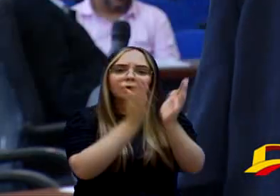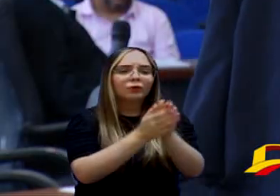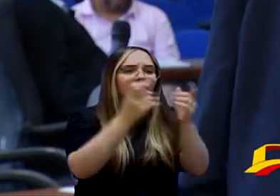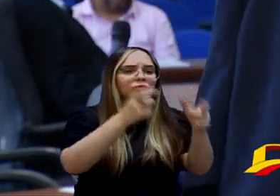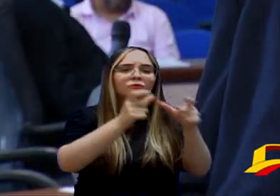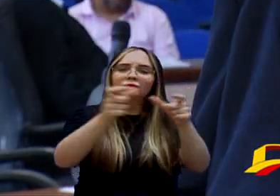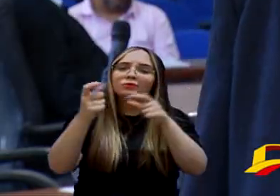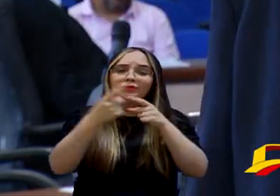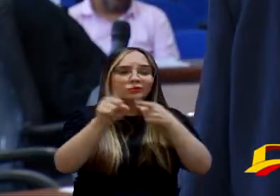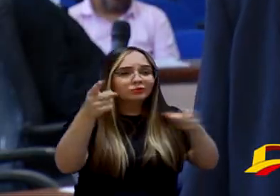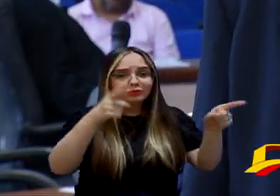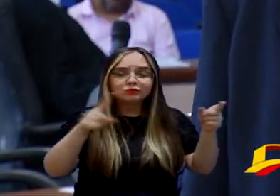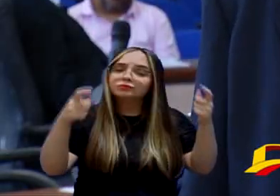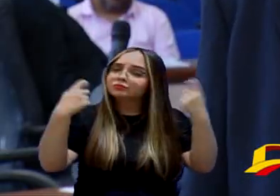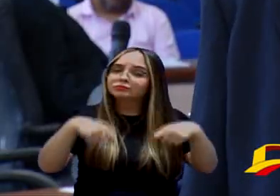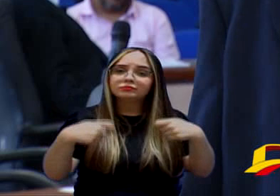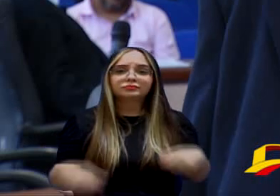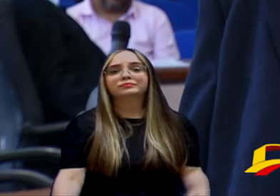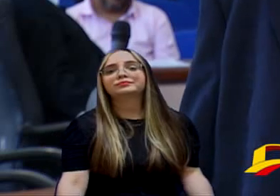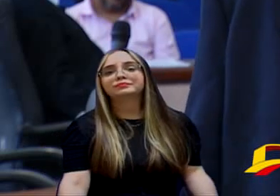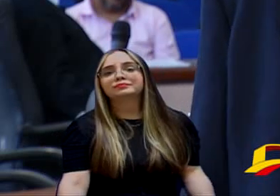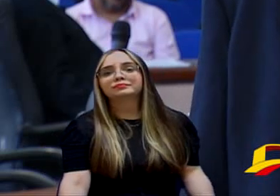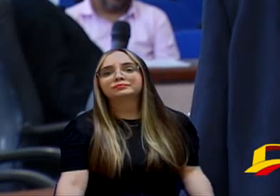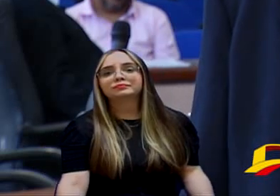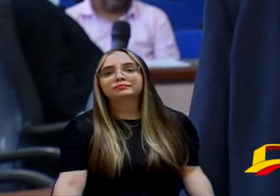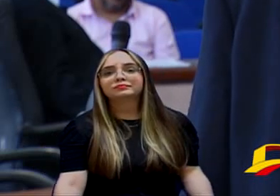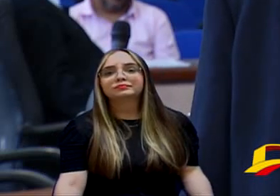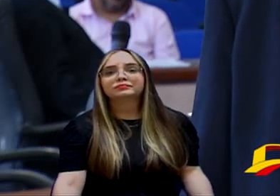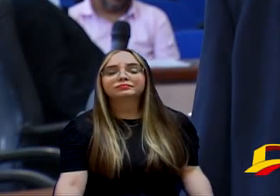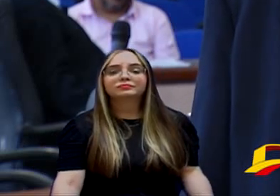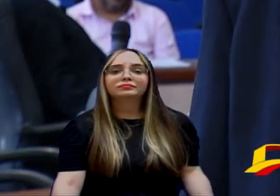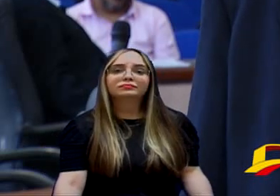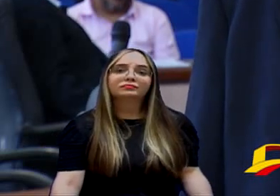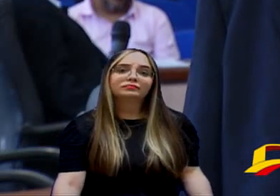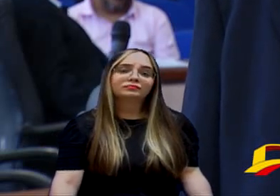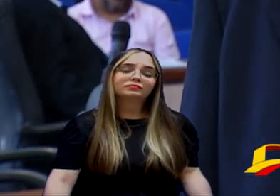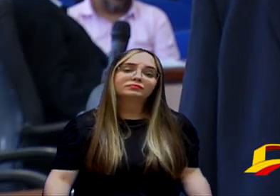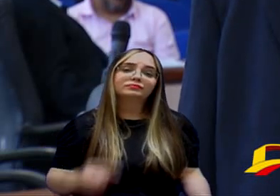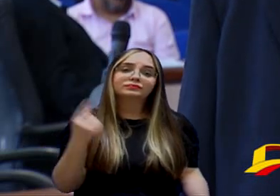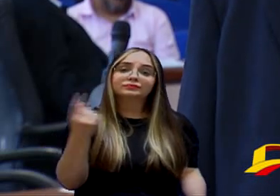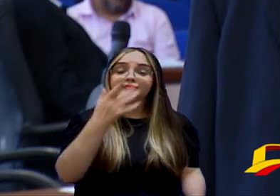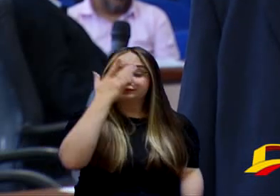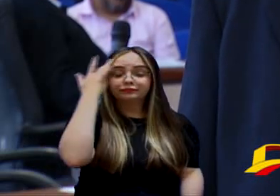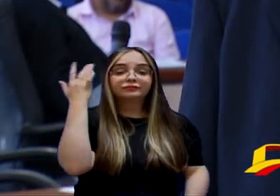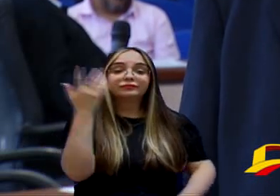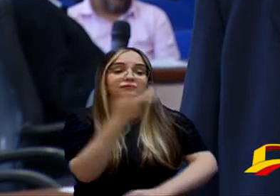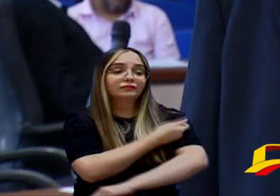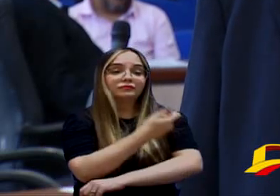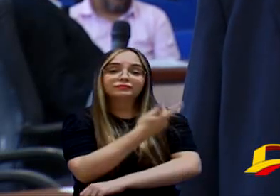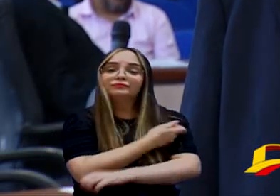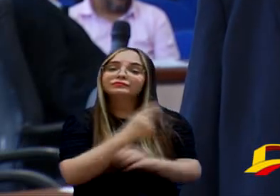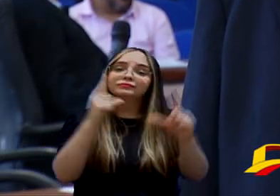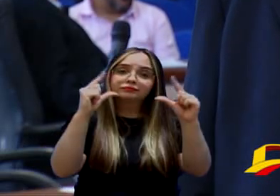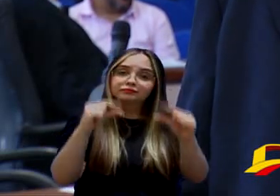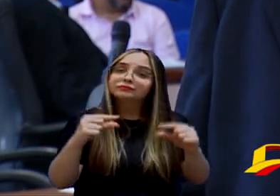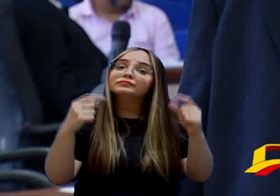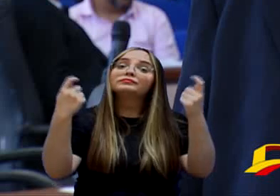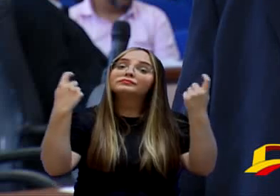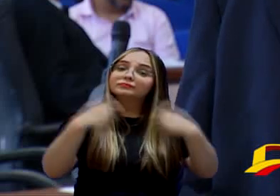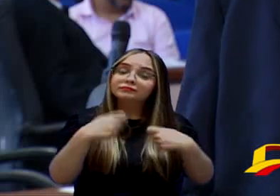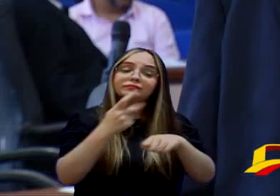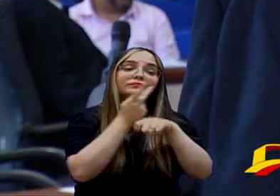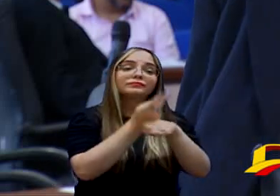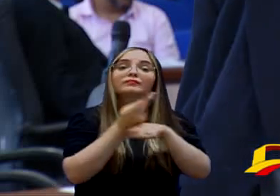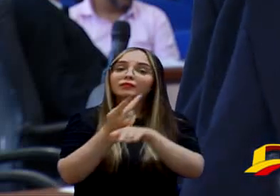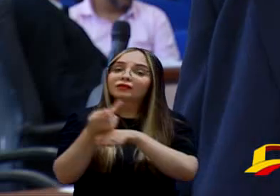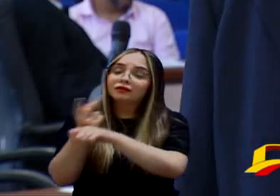mais periférico possível Essa é a ideia o índice de vacinação tá baixo nós temos que ir atrás dessas